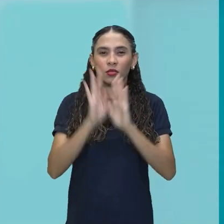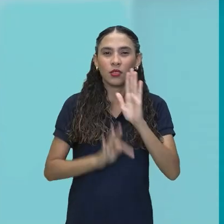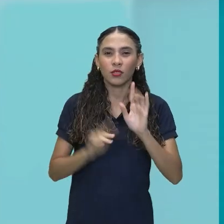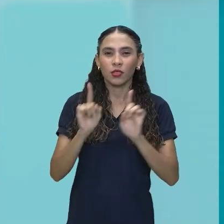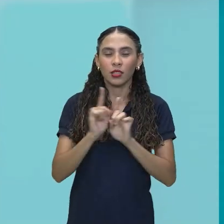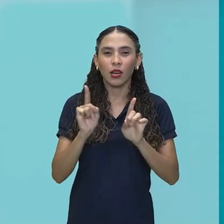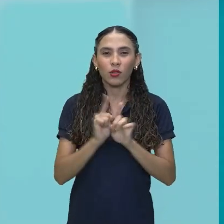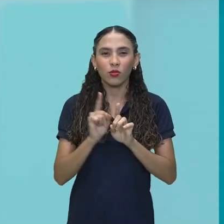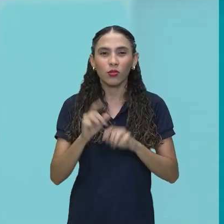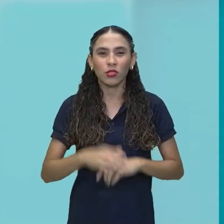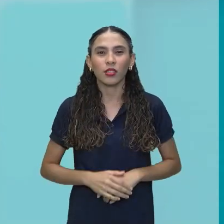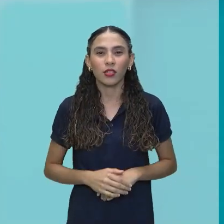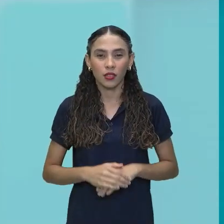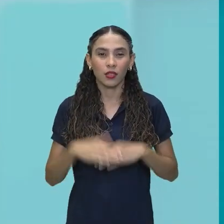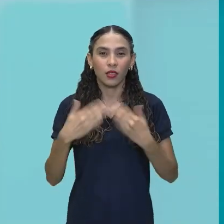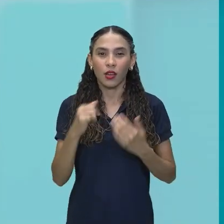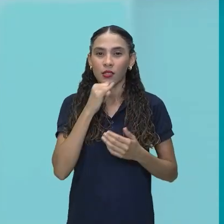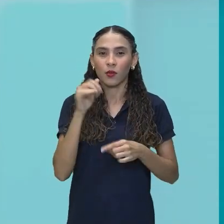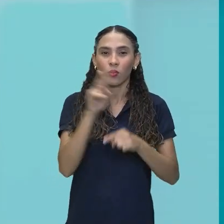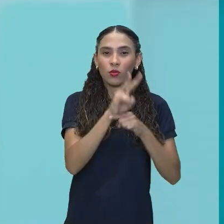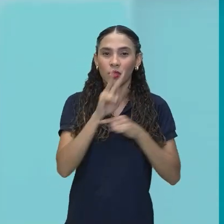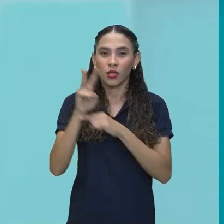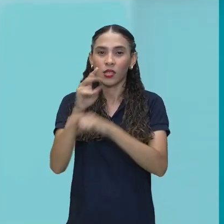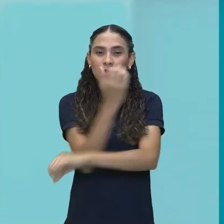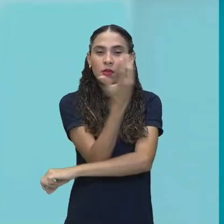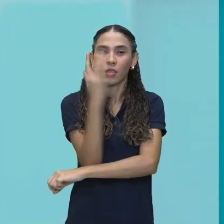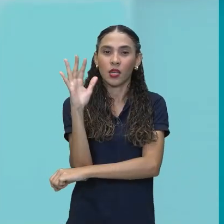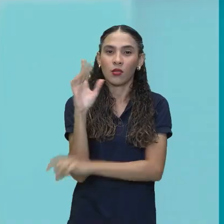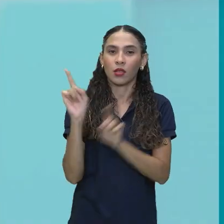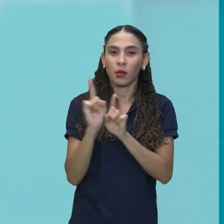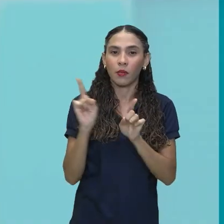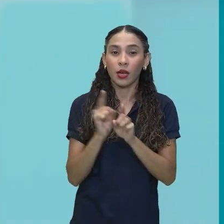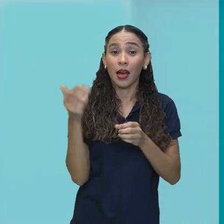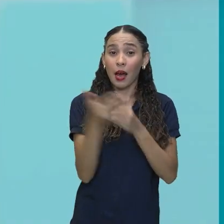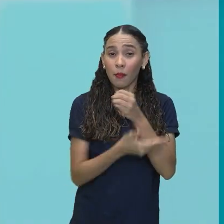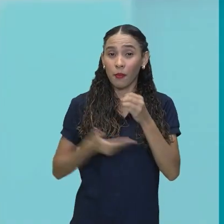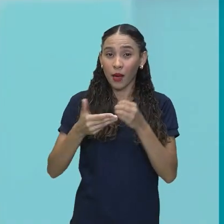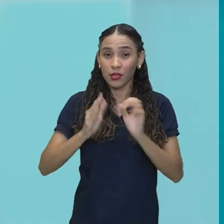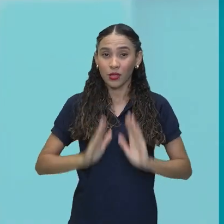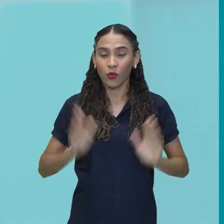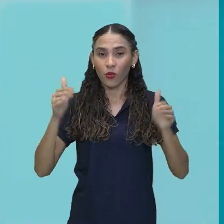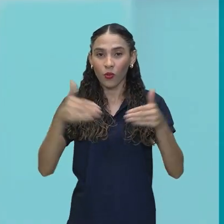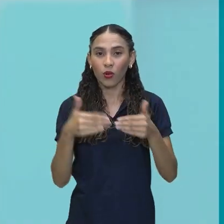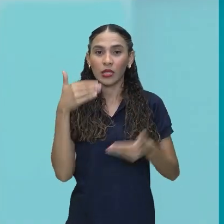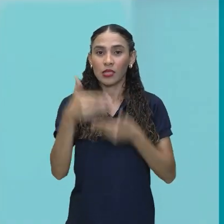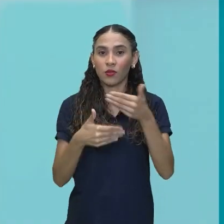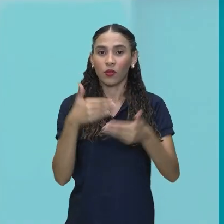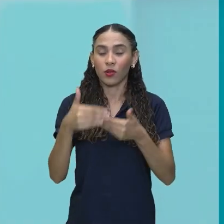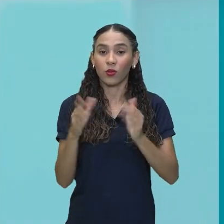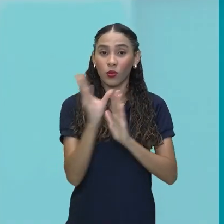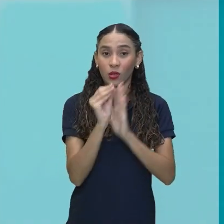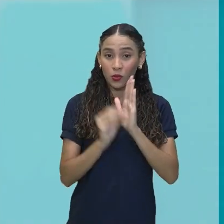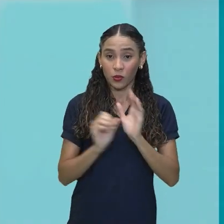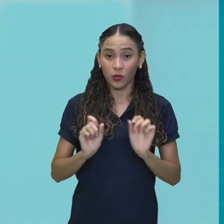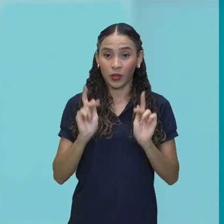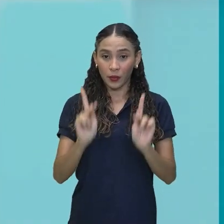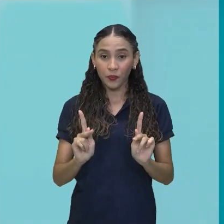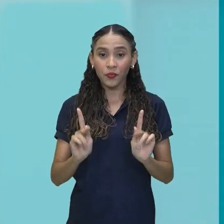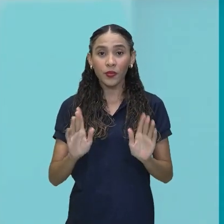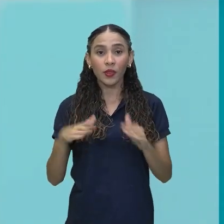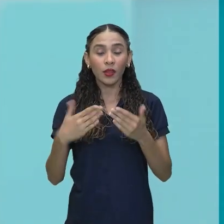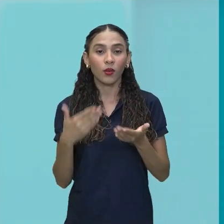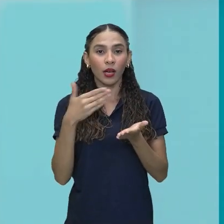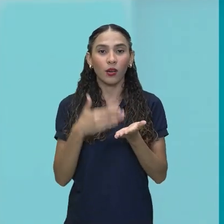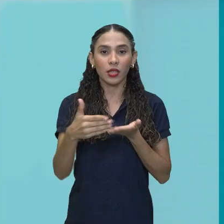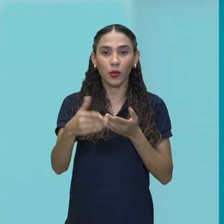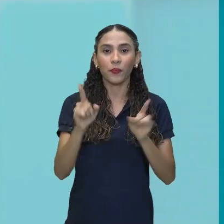meio ambiente, da preservação ambiental, para ser a base do nosso trabalho e desenvolver o nosso conteúdo, correto? Então, nós vamos